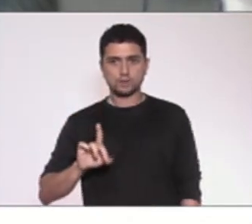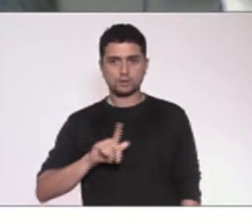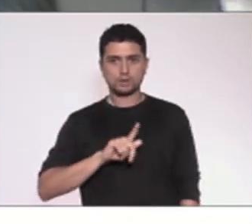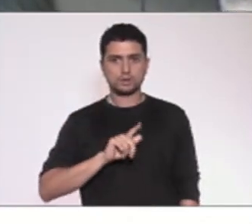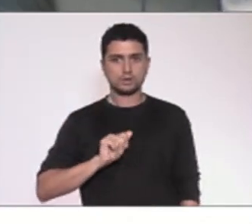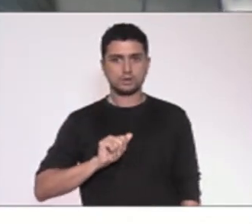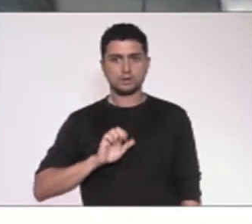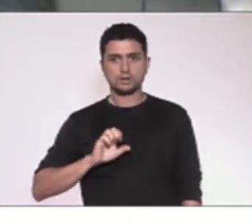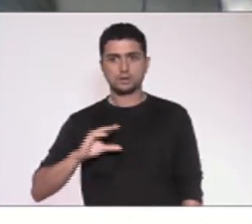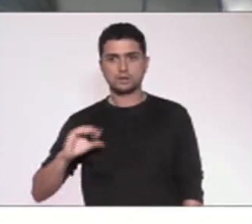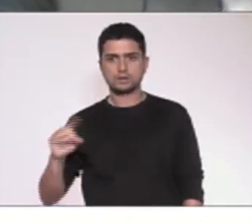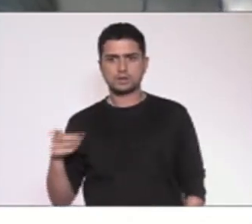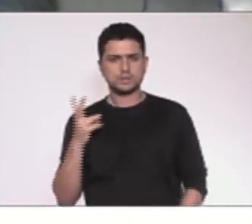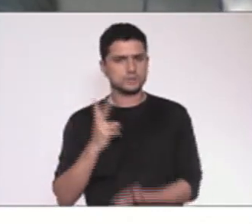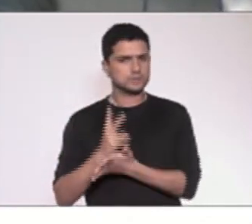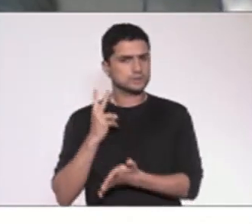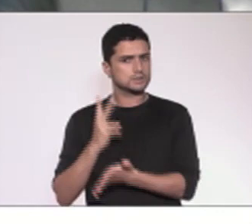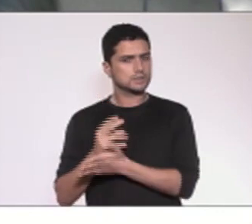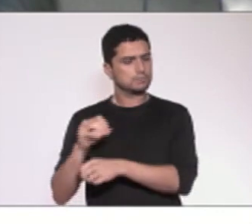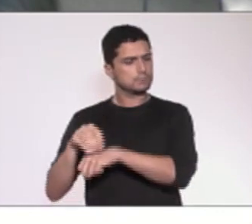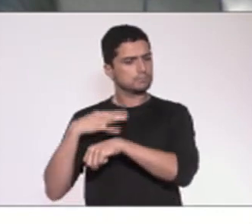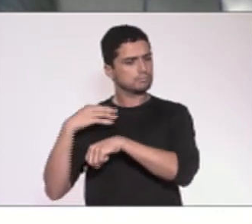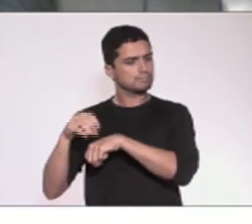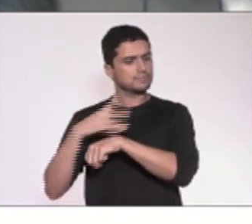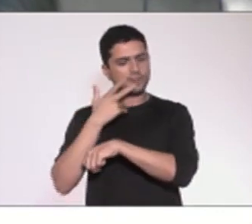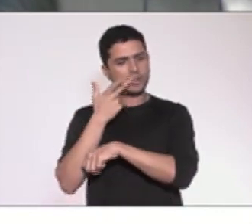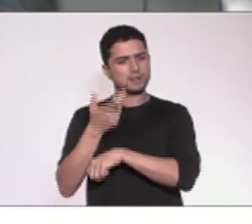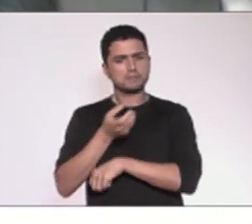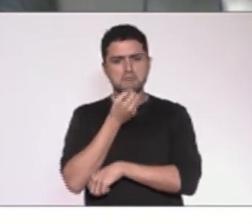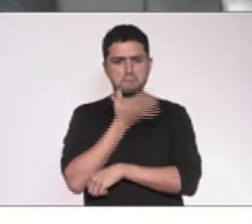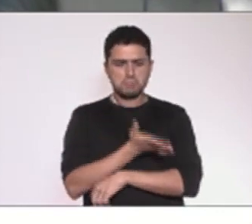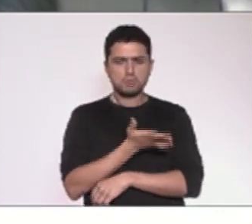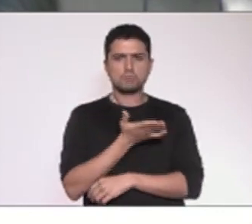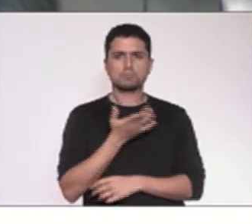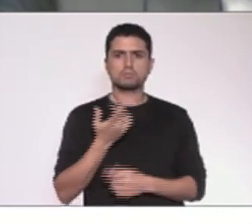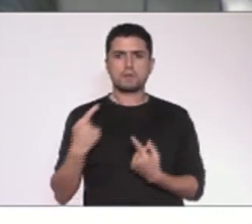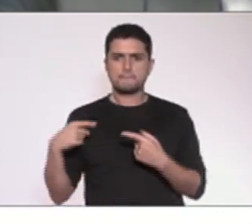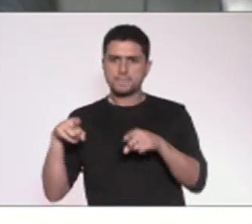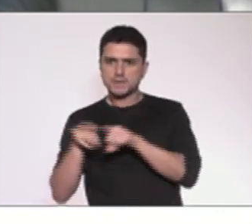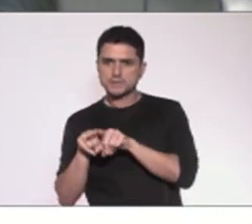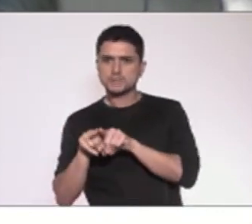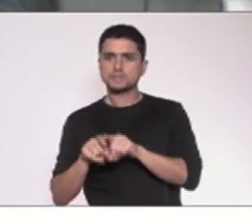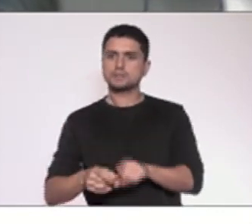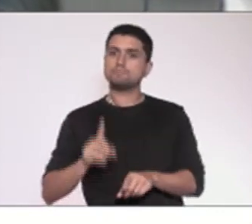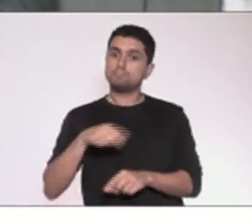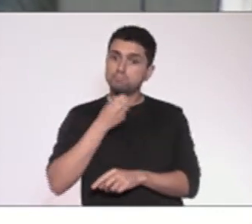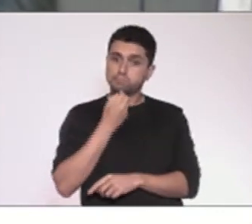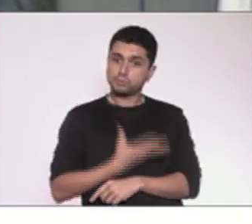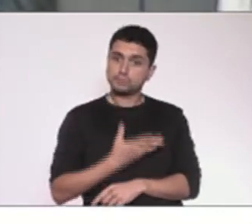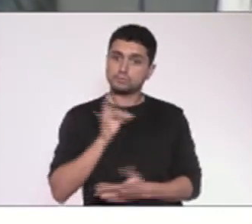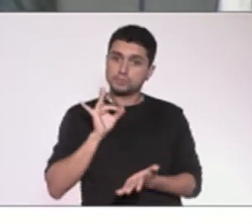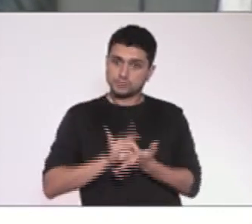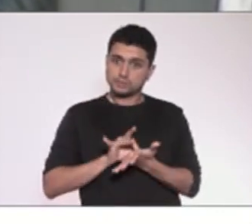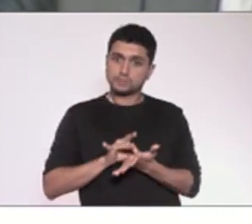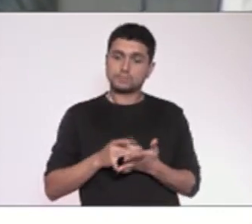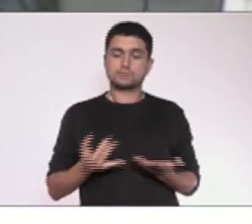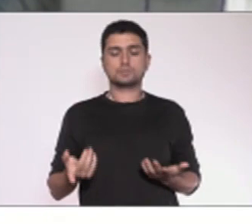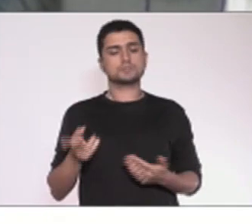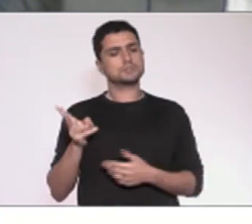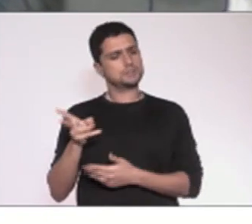que sempre me relata o êxito dessas parcerias. Agora mesmo, em